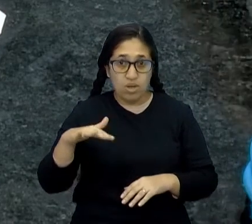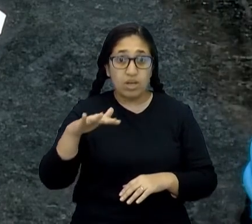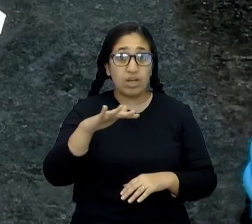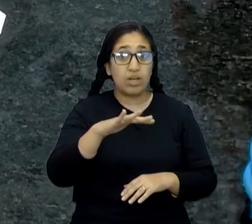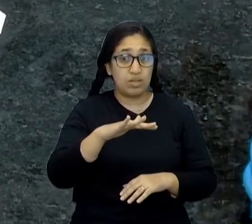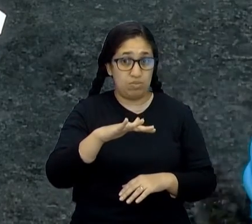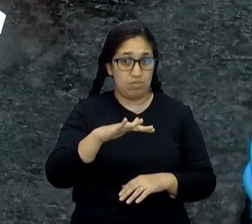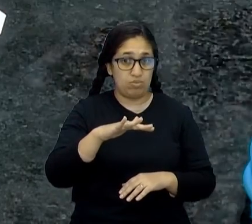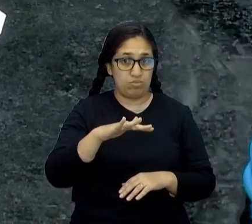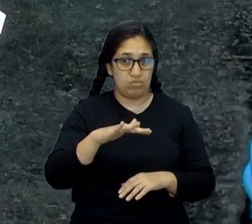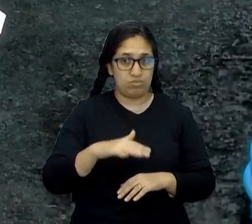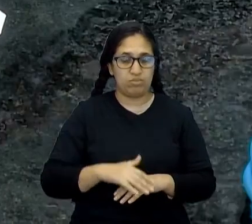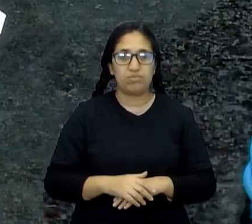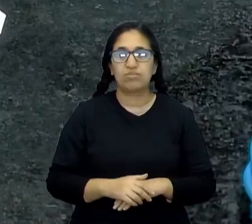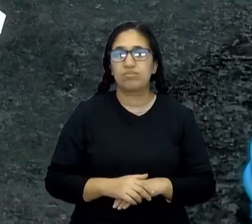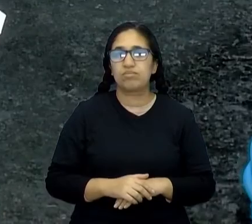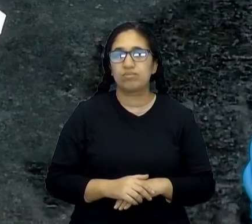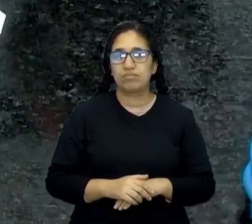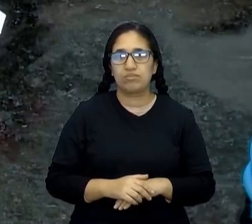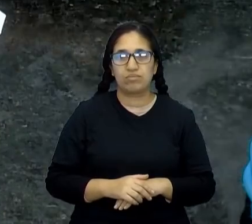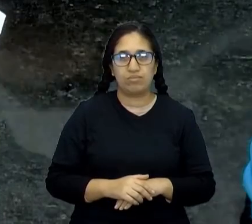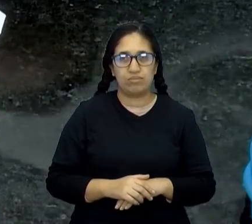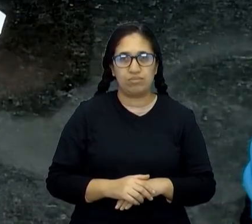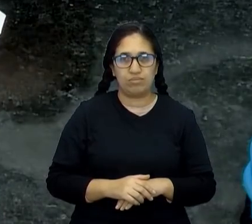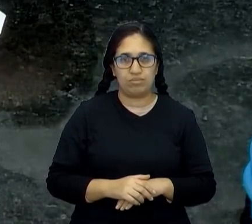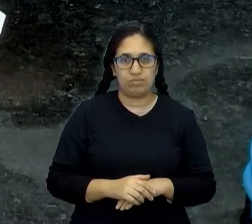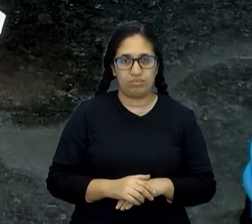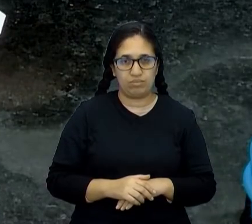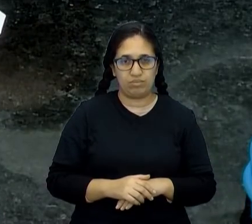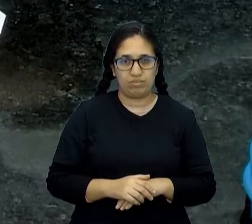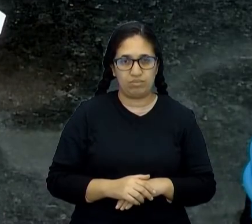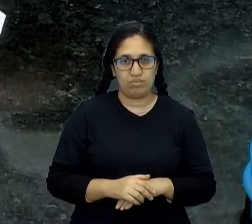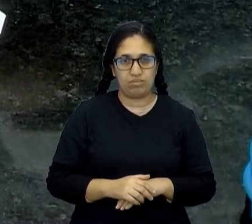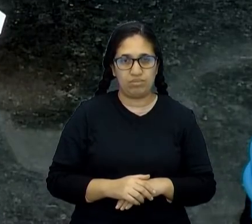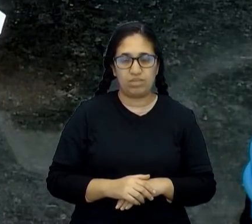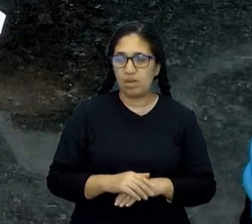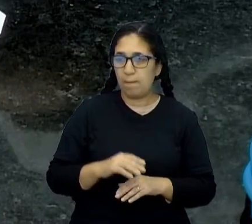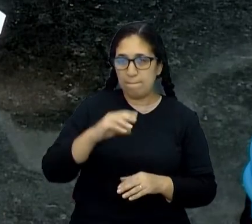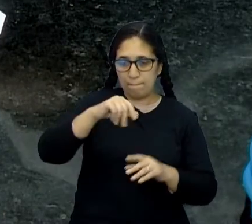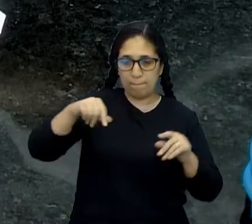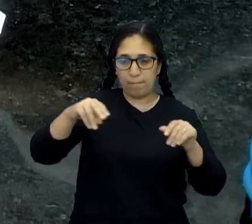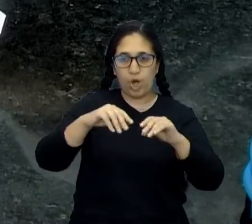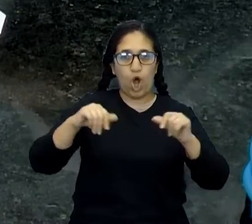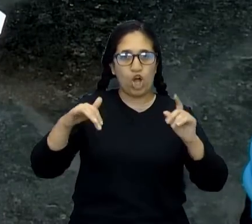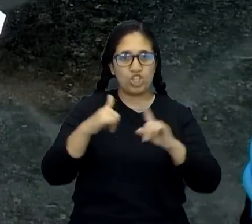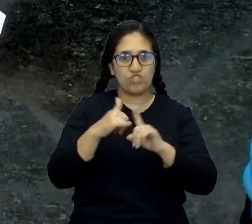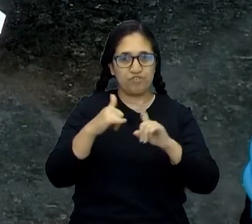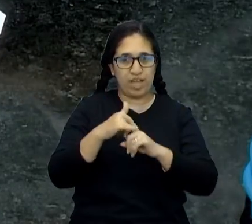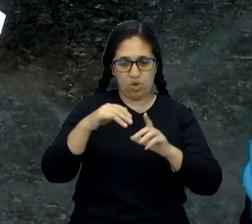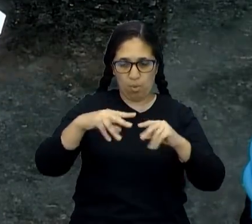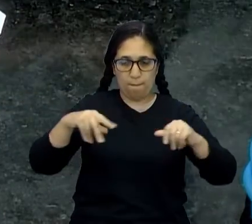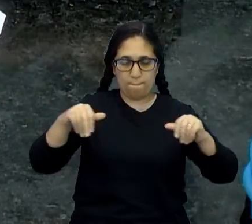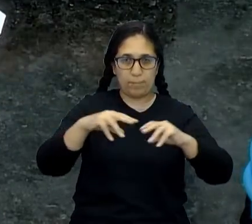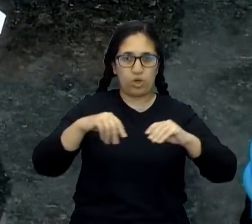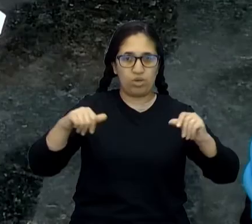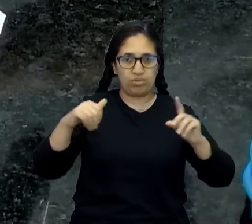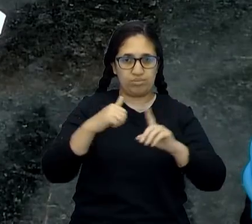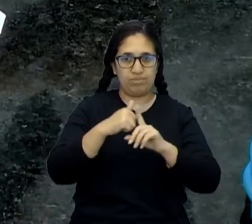que fica, tá? Então aqui ó, tem pó de ferro. Já que os ímãs,